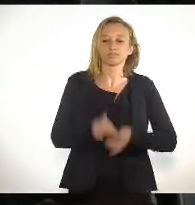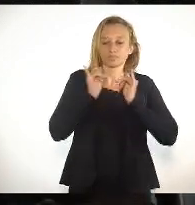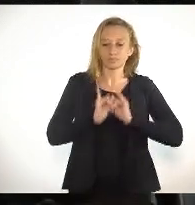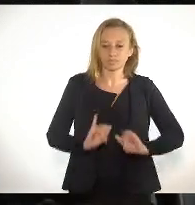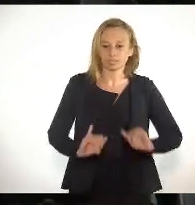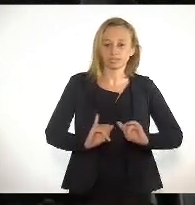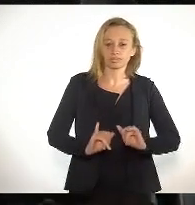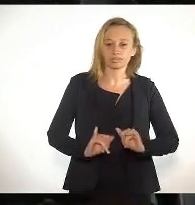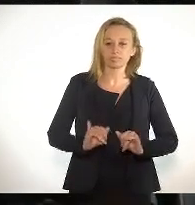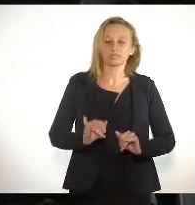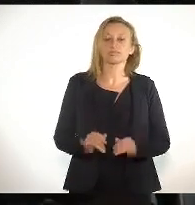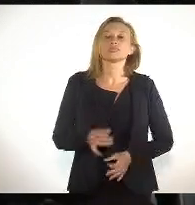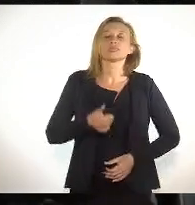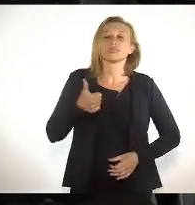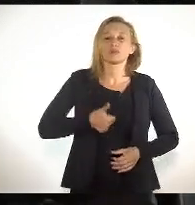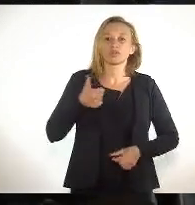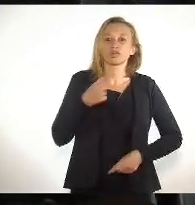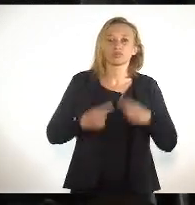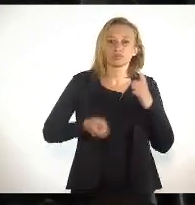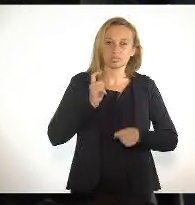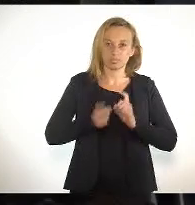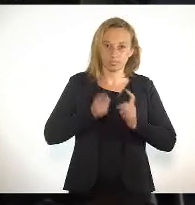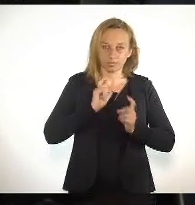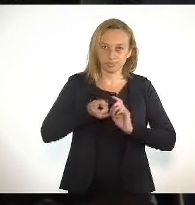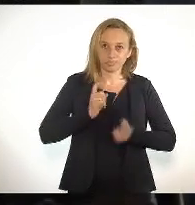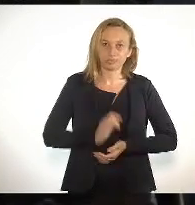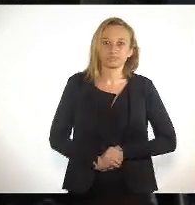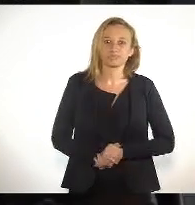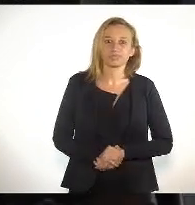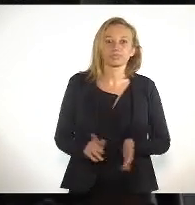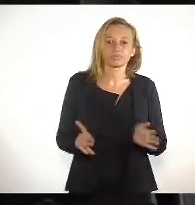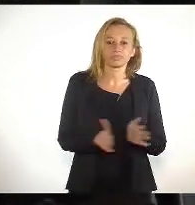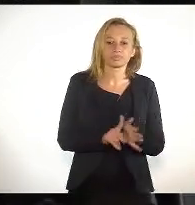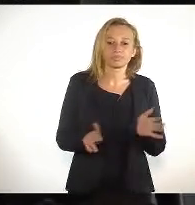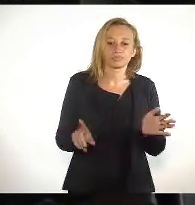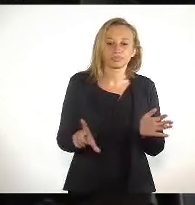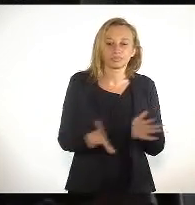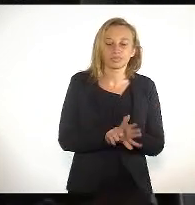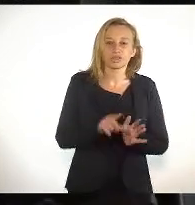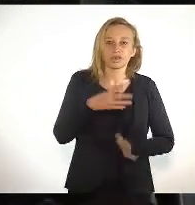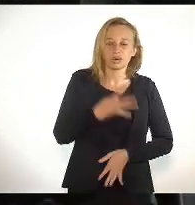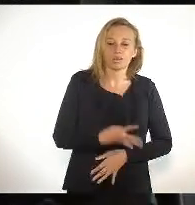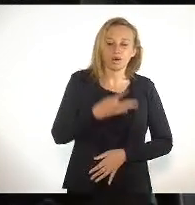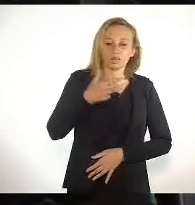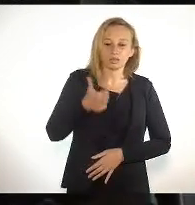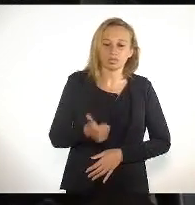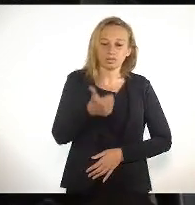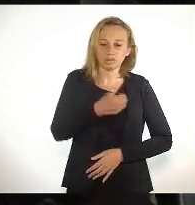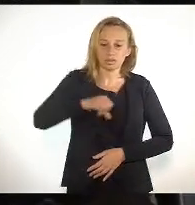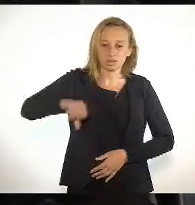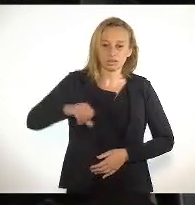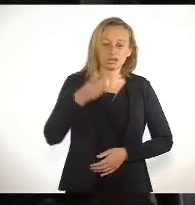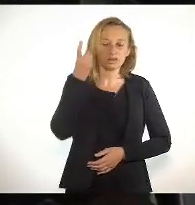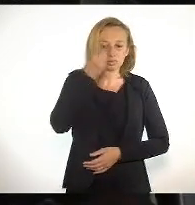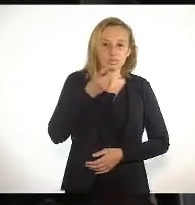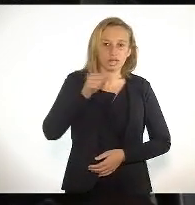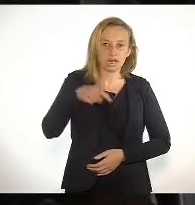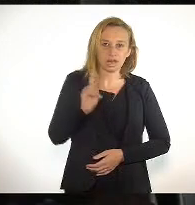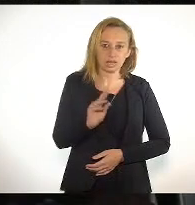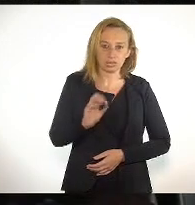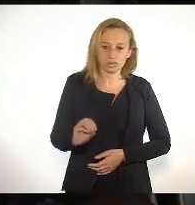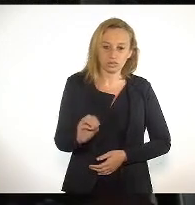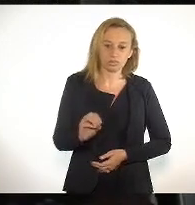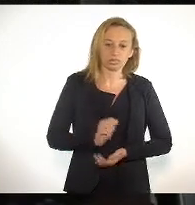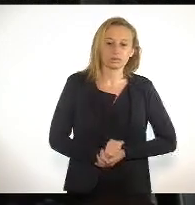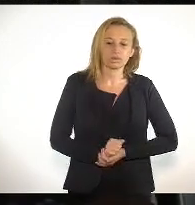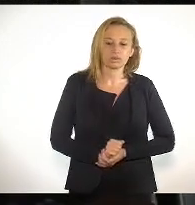Anuncio em tramitação ordinária em primeira discussão projeto de lei 490 de 19, de autoria do deputado Carlos Caiado, que